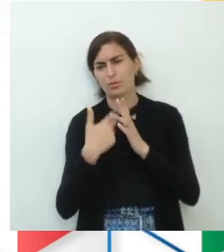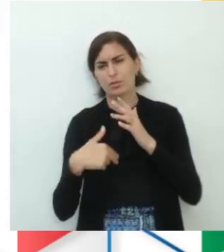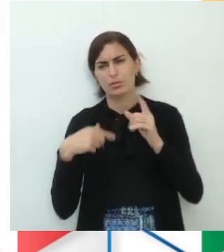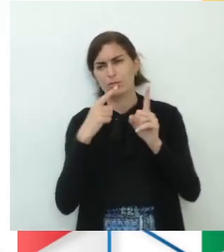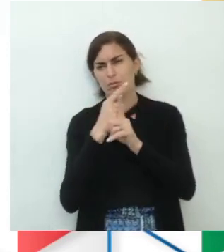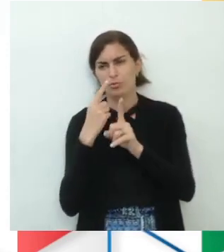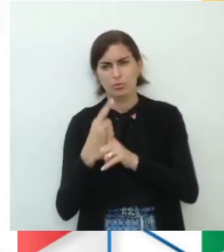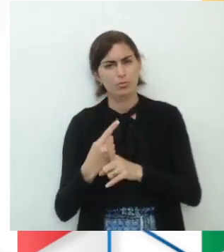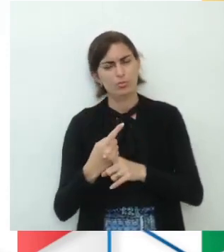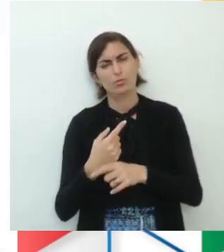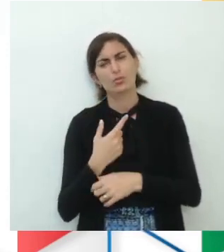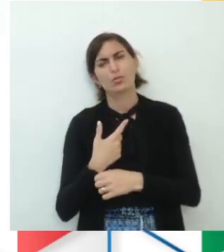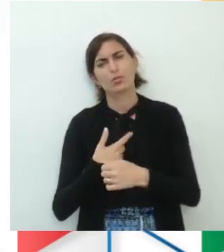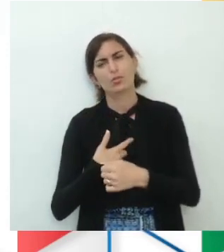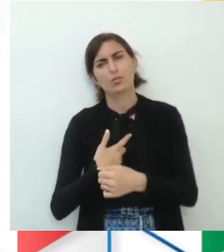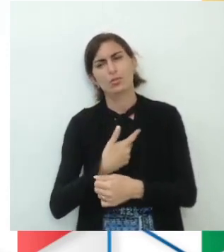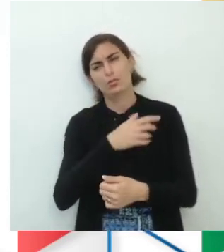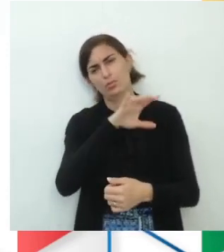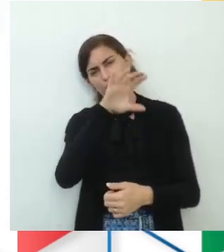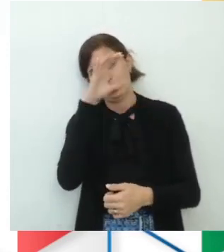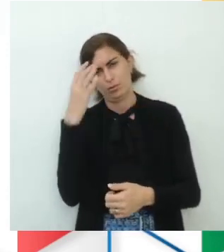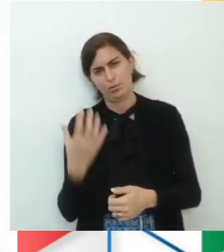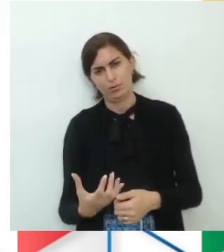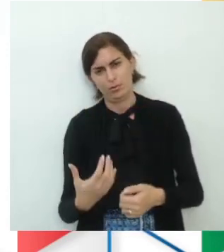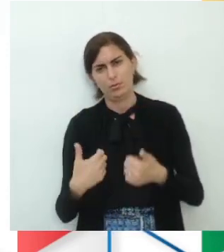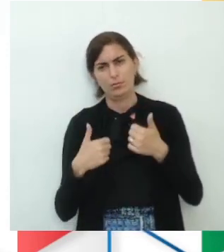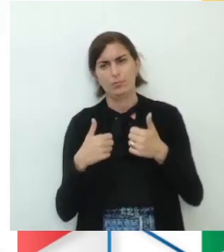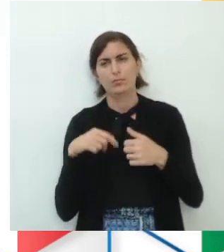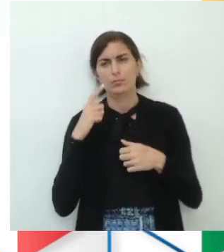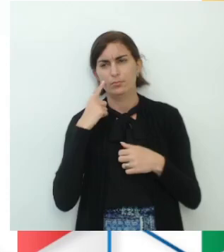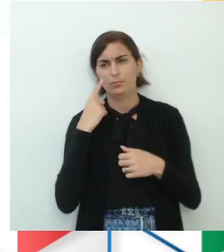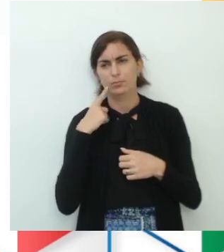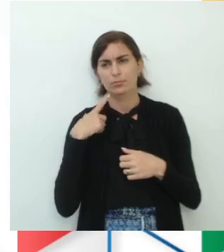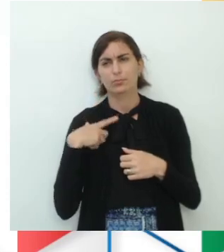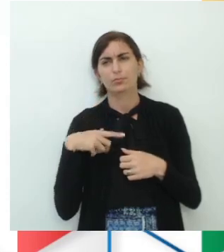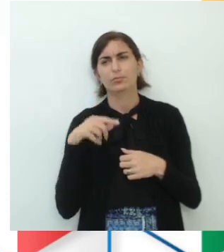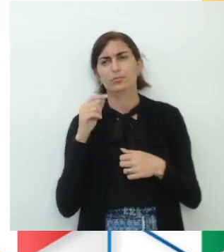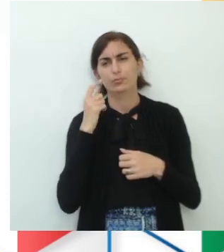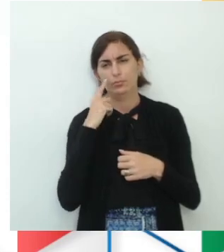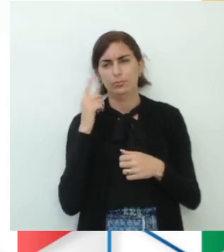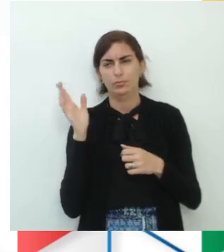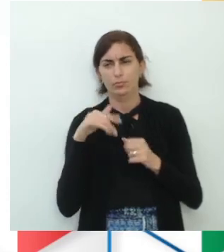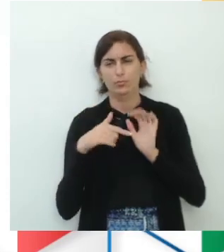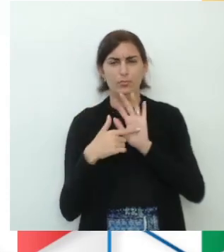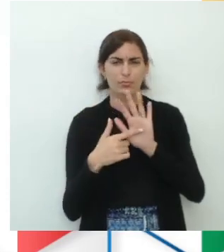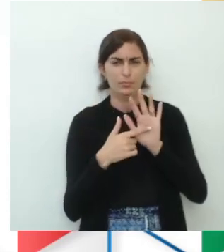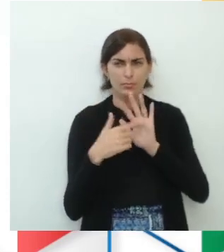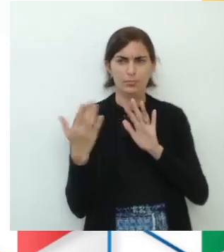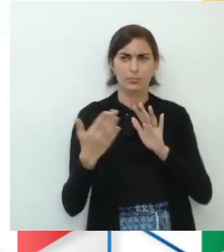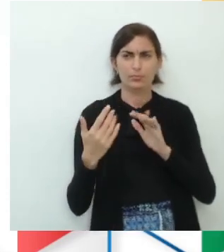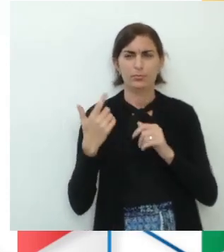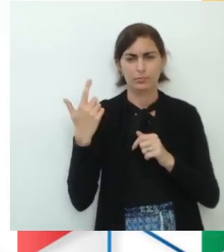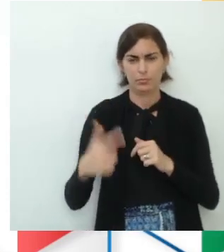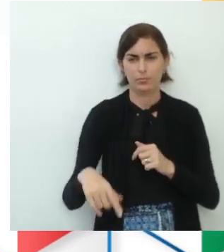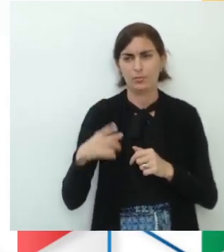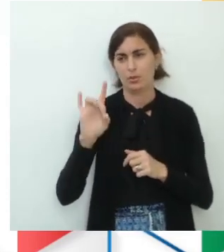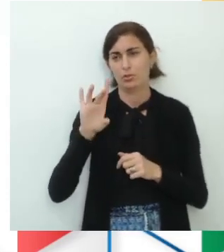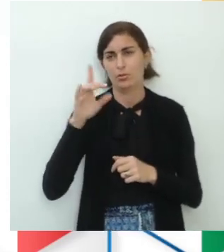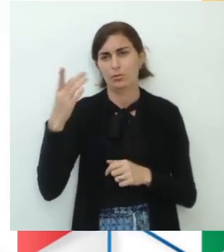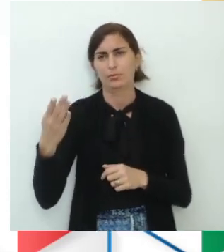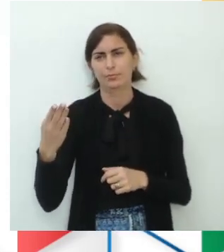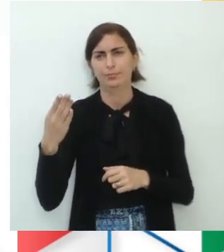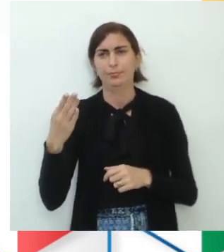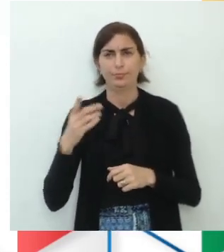só que com a posição invertida, de cabeça para baixo, tá bom? Bom, vamos lá comigo então que eu vou te mostrar agora mais uma, só que ela